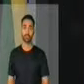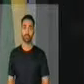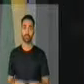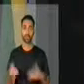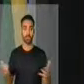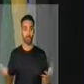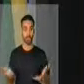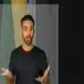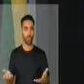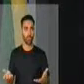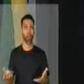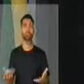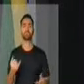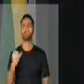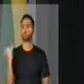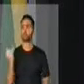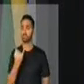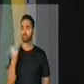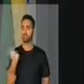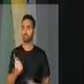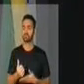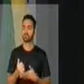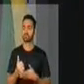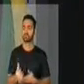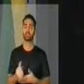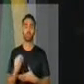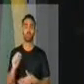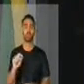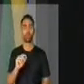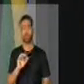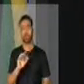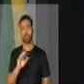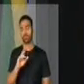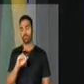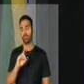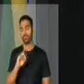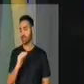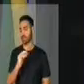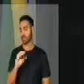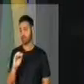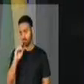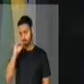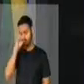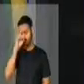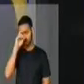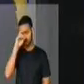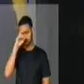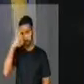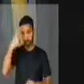presta relevante serviço à frente da Fundação Laureano, na cidade de João Pessoa.